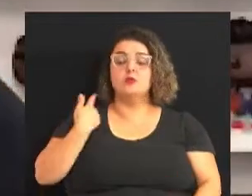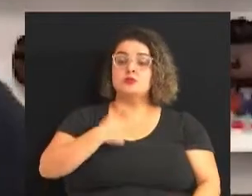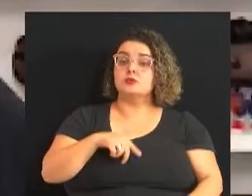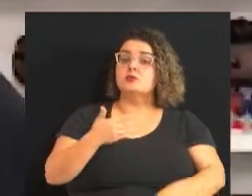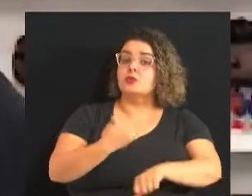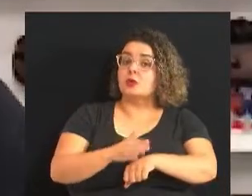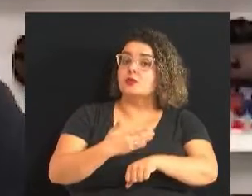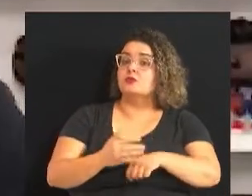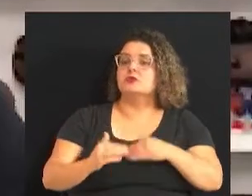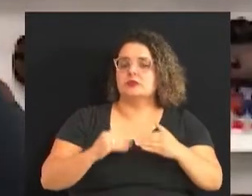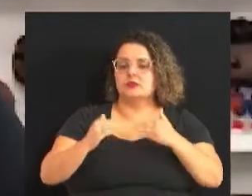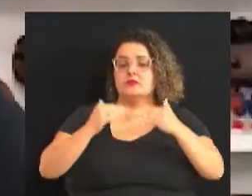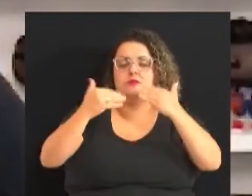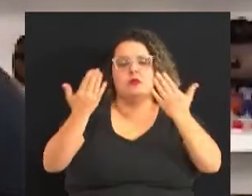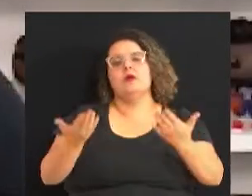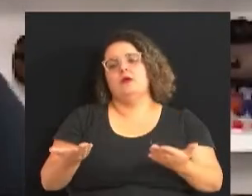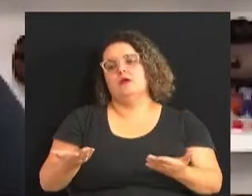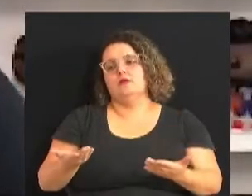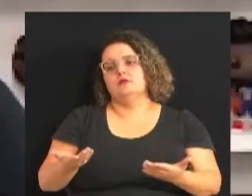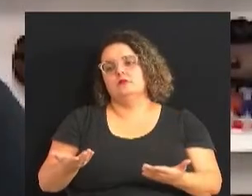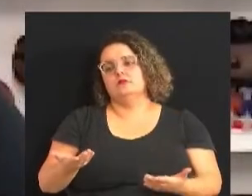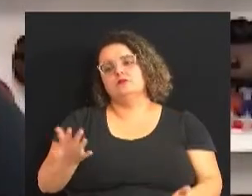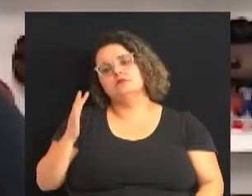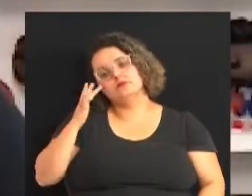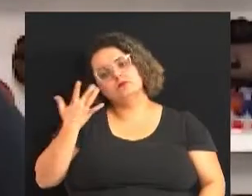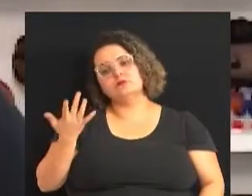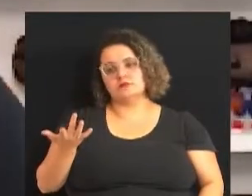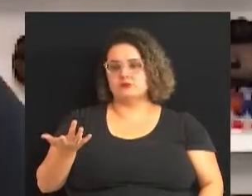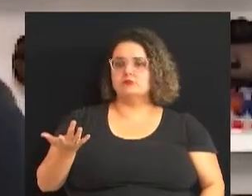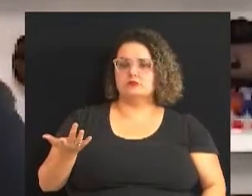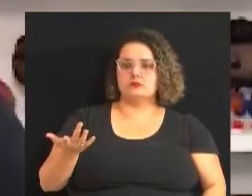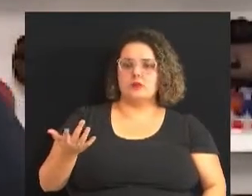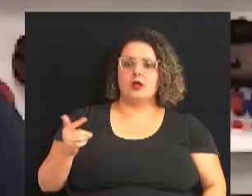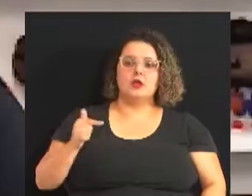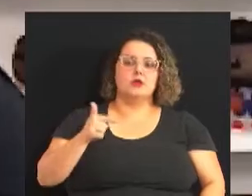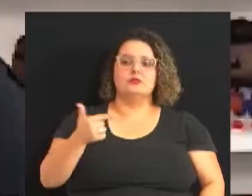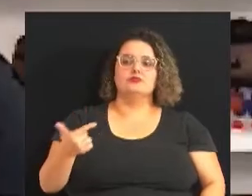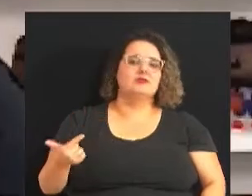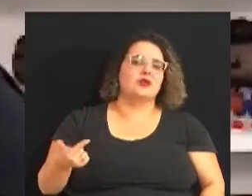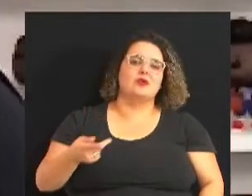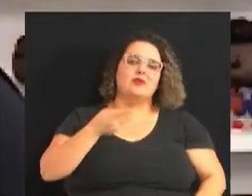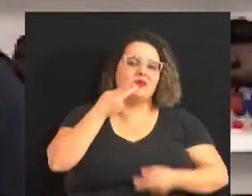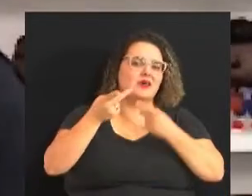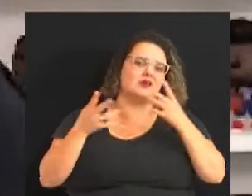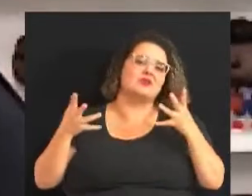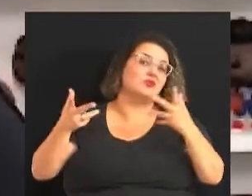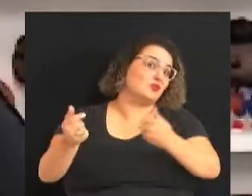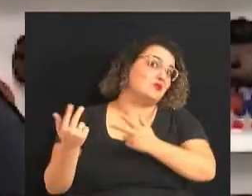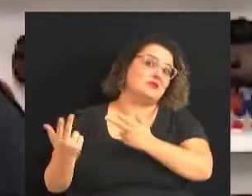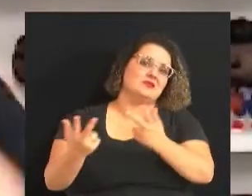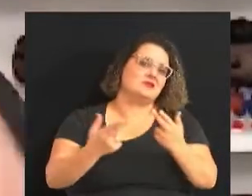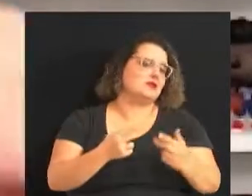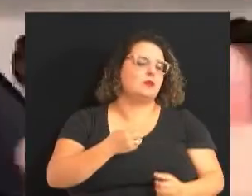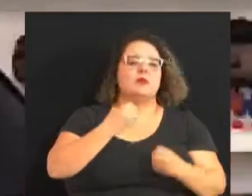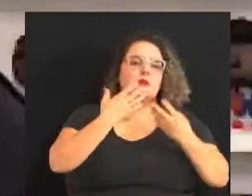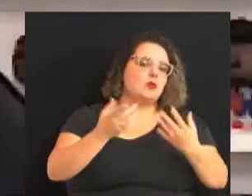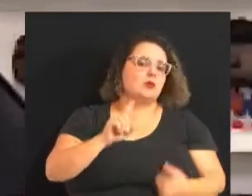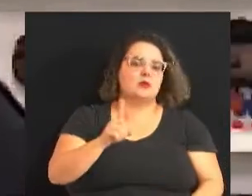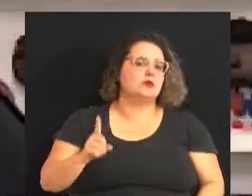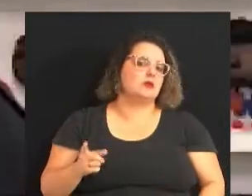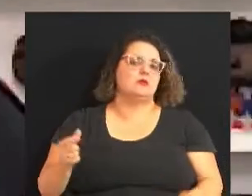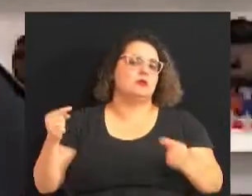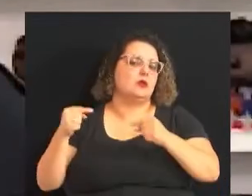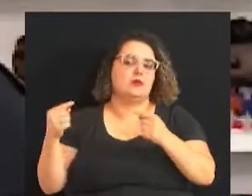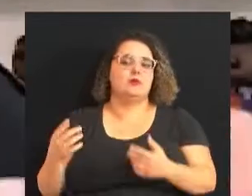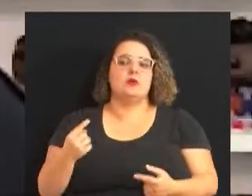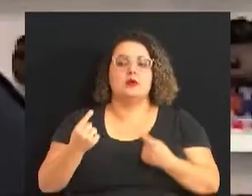em evoluir. Sim. E eu acho que não dá para generalizar nem para bom nem para Sim. ruim. Acho que depende de cada